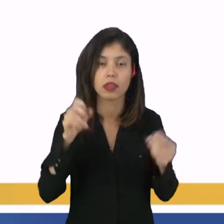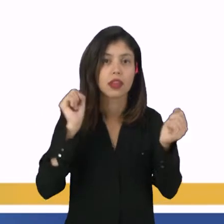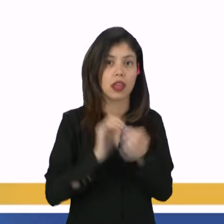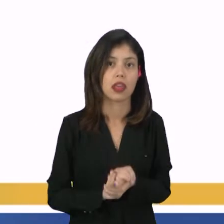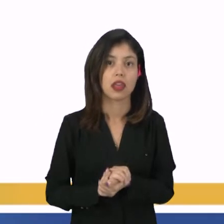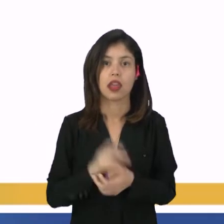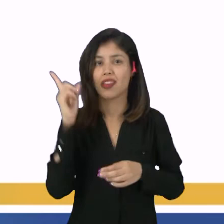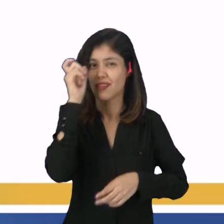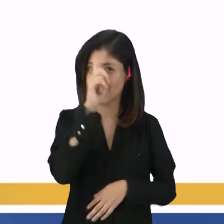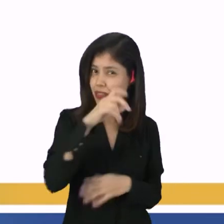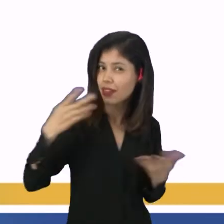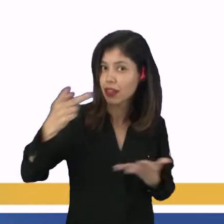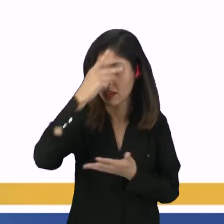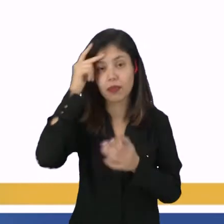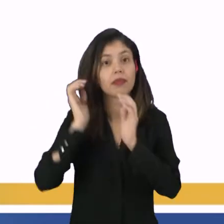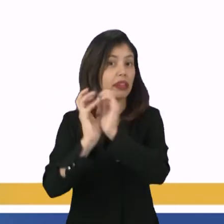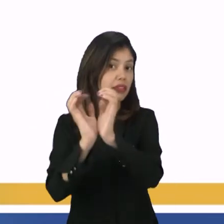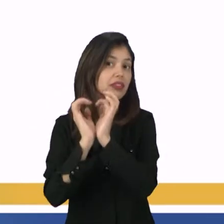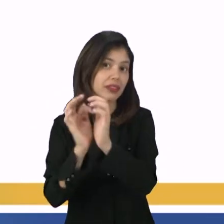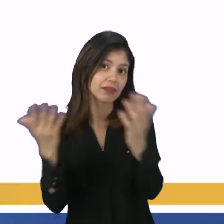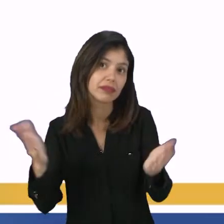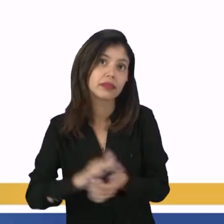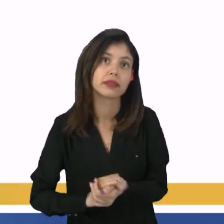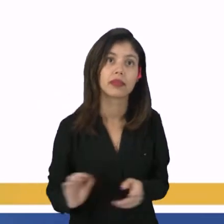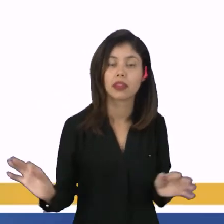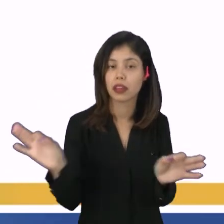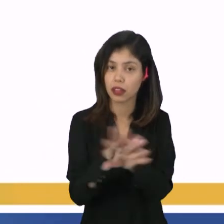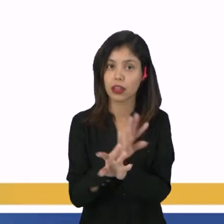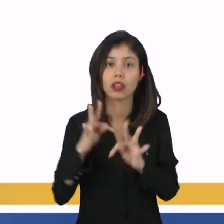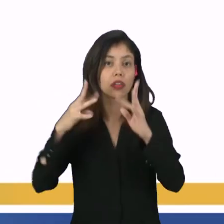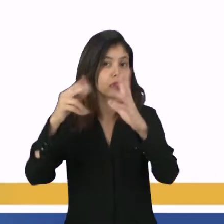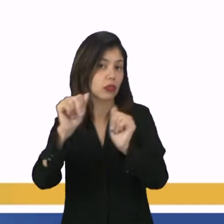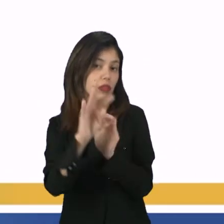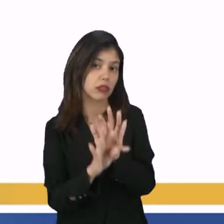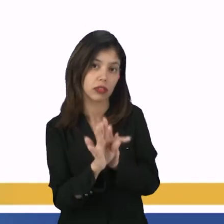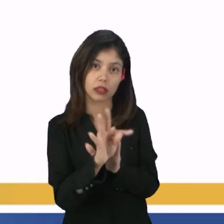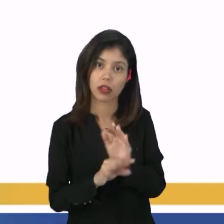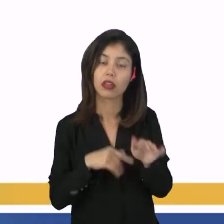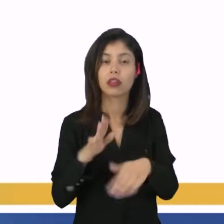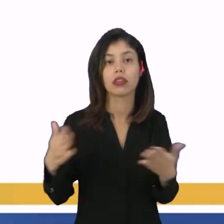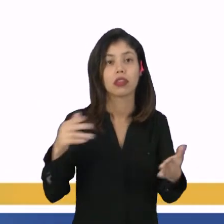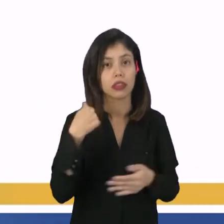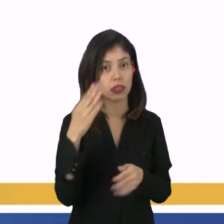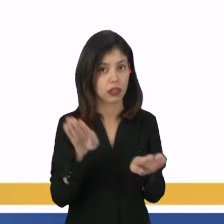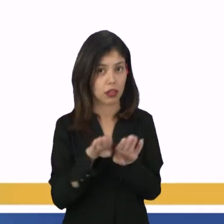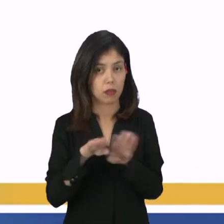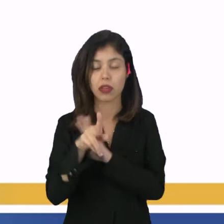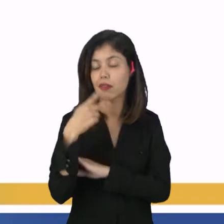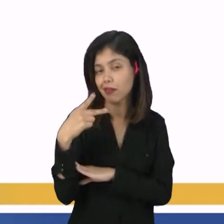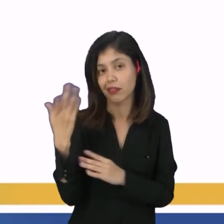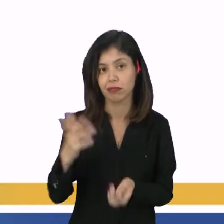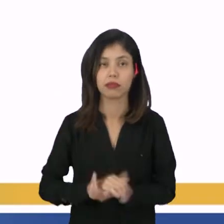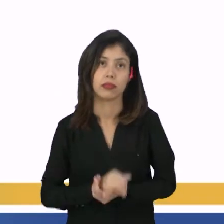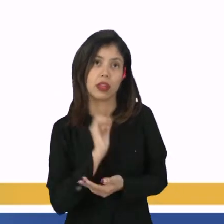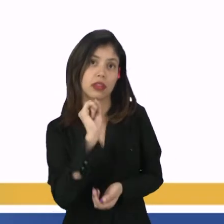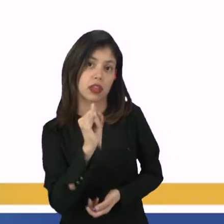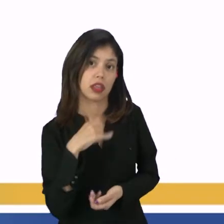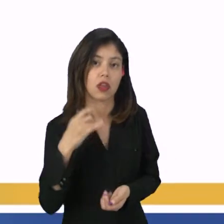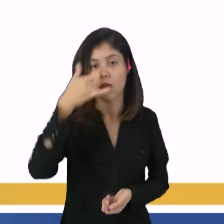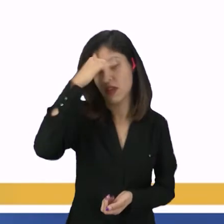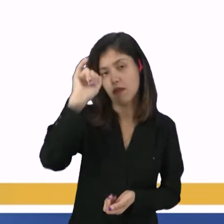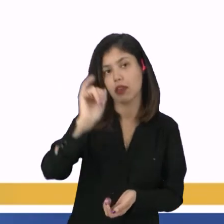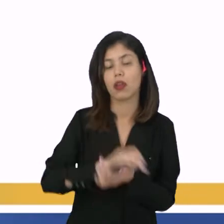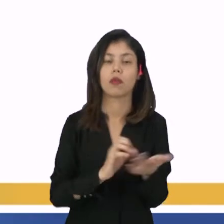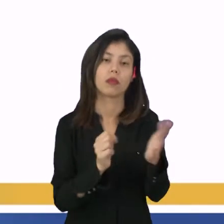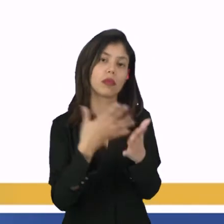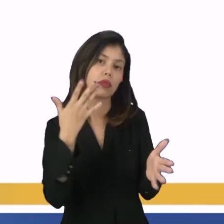uma tarefa difícil para o cérebro e compromete a eficácia tanto do texto quanto da sua fala. Se não houver como evitar slides